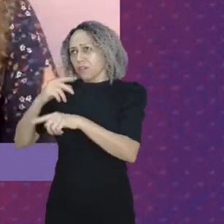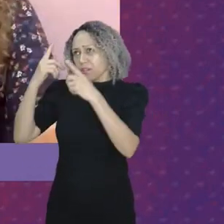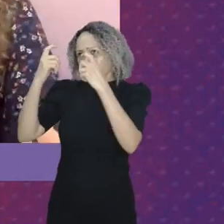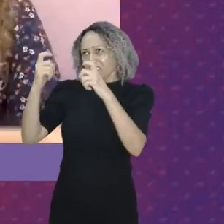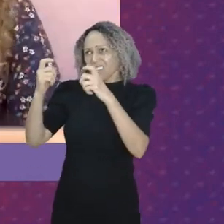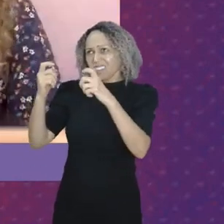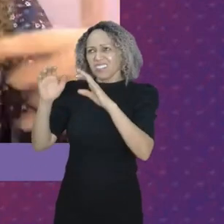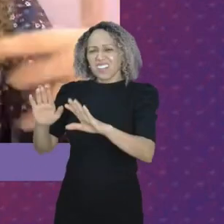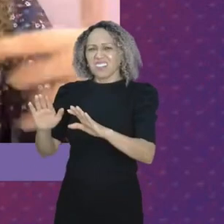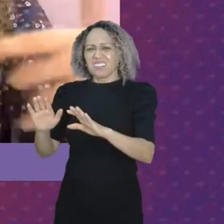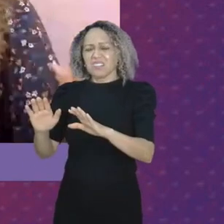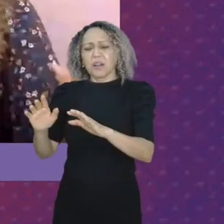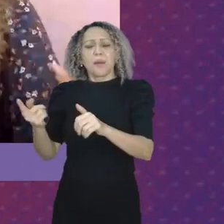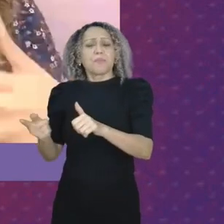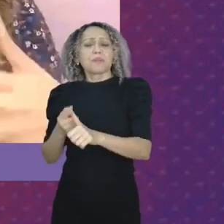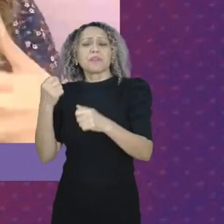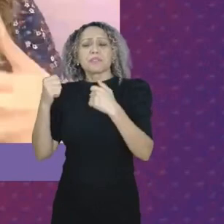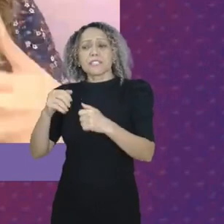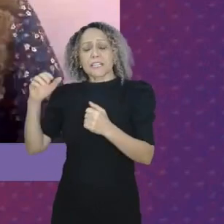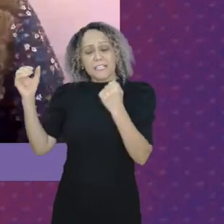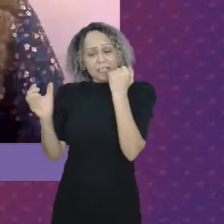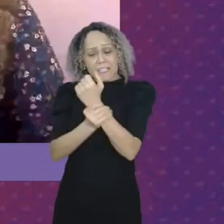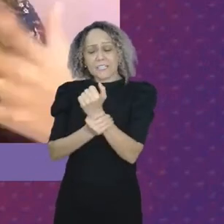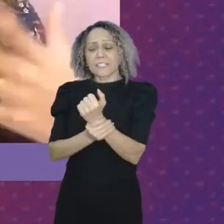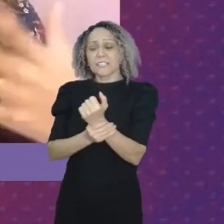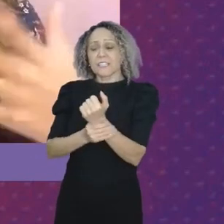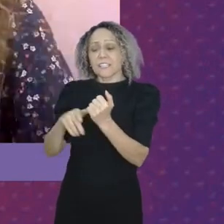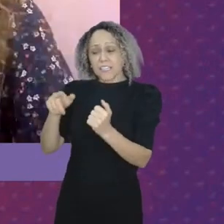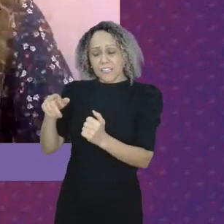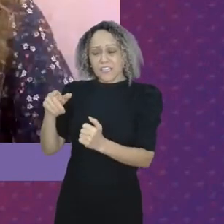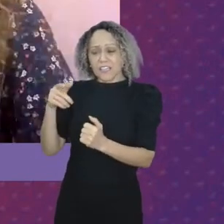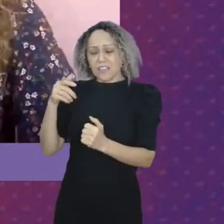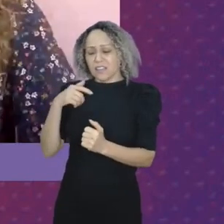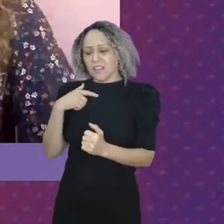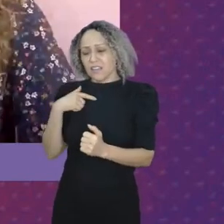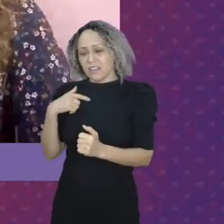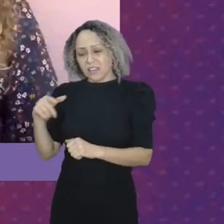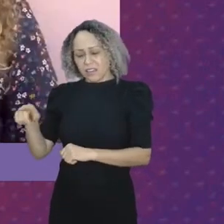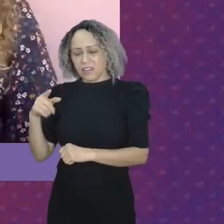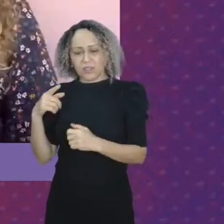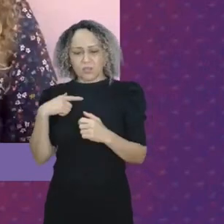passe por essência. E isso passa por investimentos em todas as áreas, investimentos articulados.